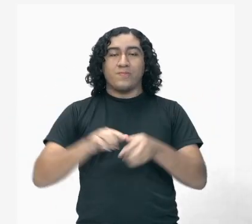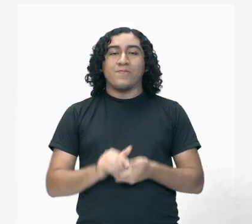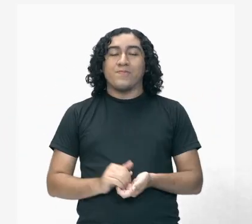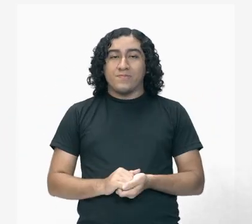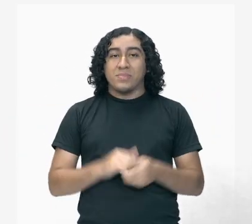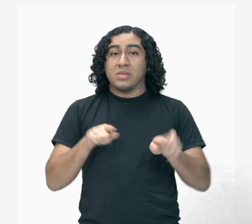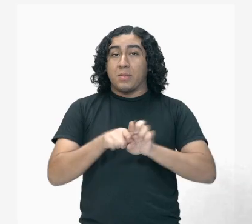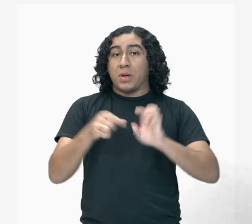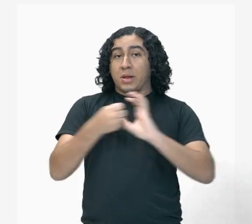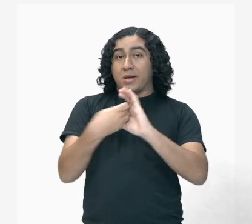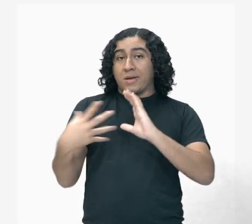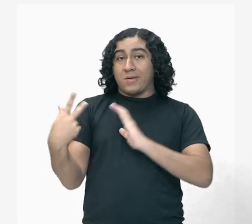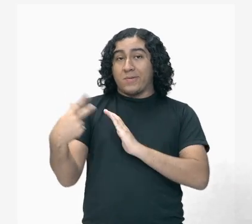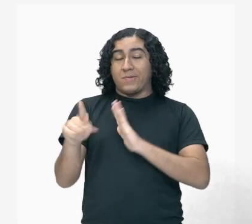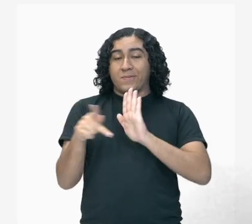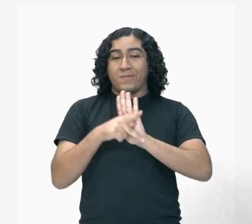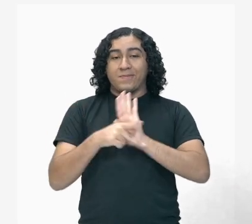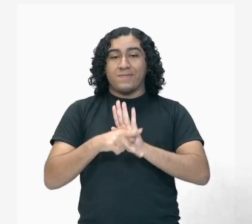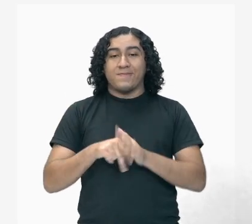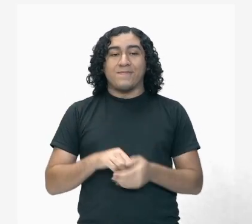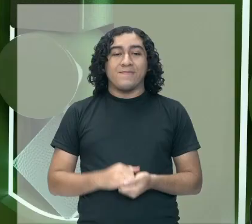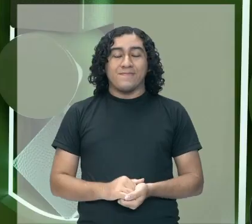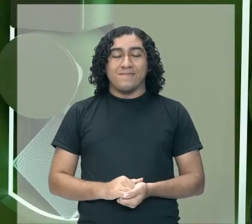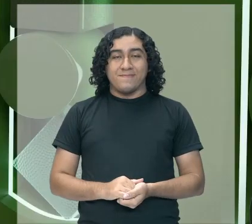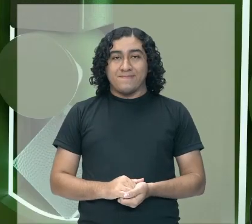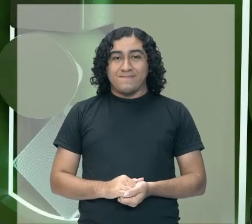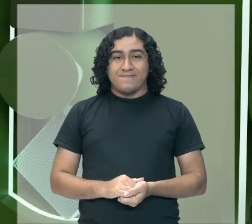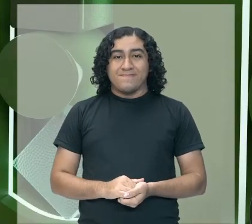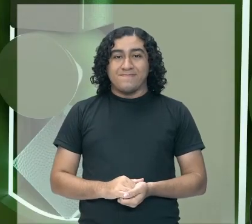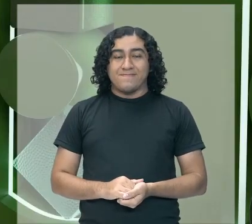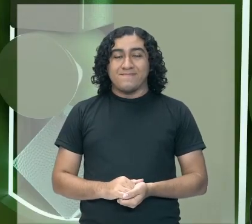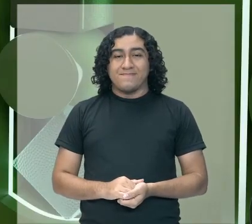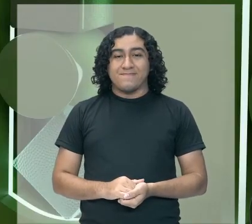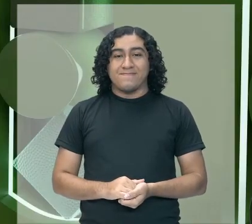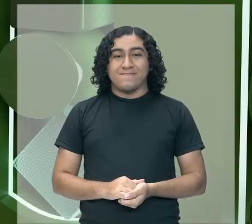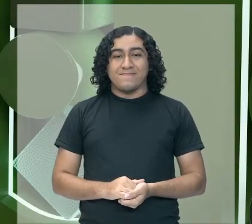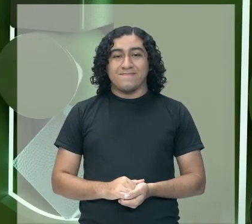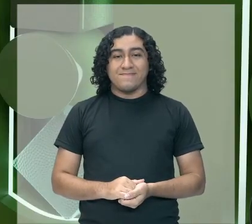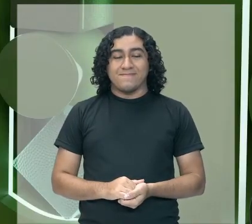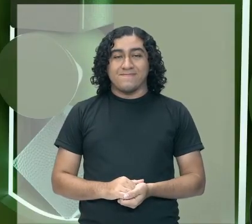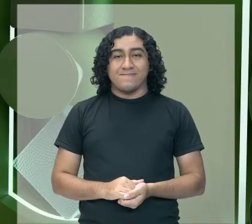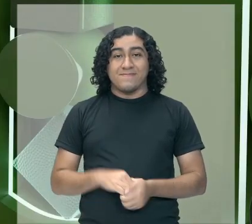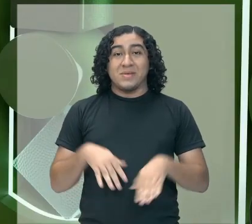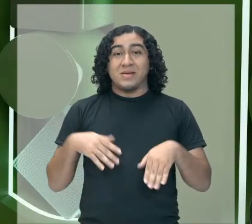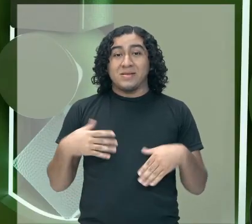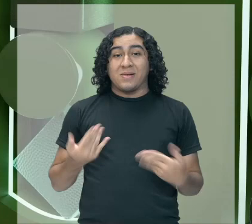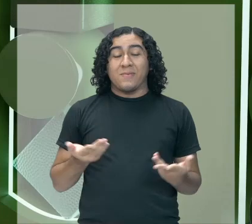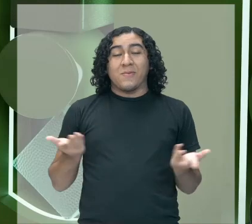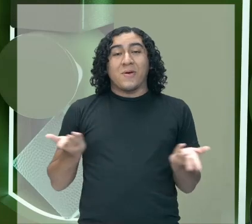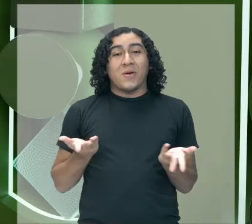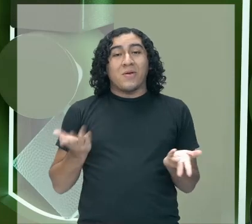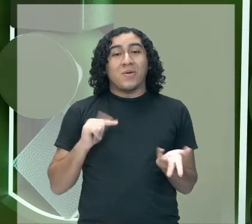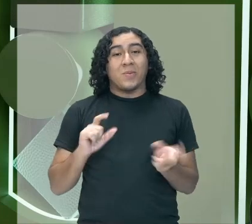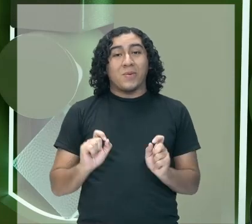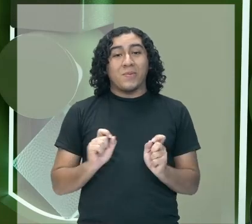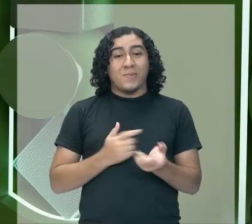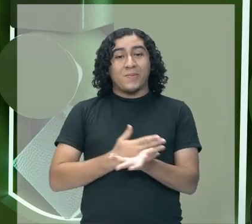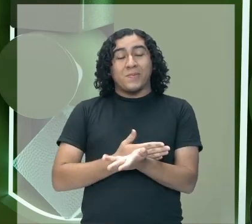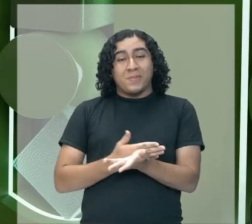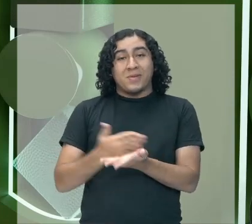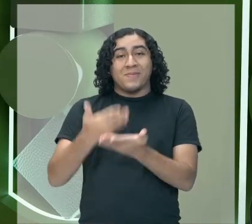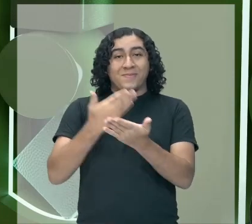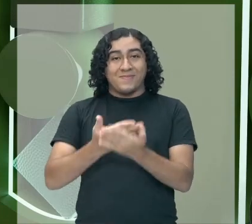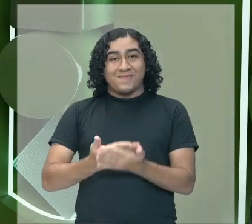qualidades fisiológicas do som Então é isso pessoal agora vamos então dar início à